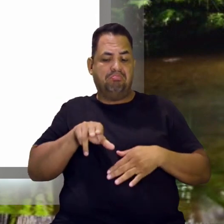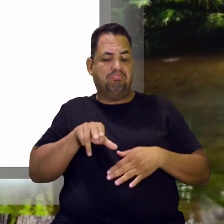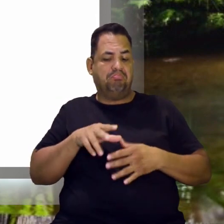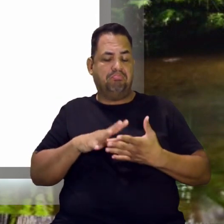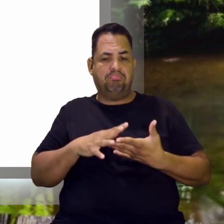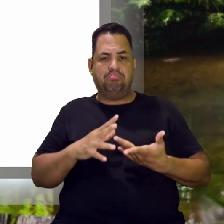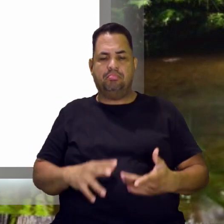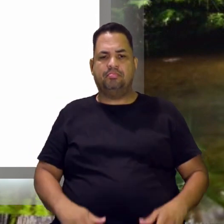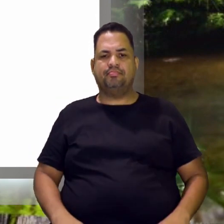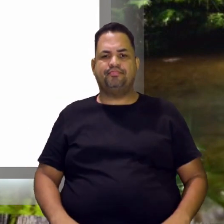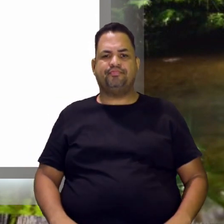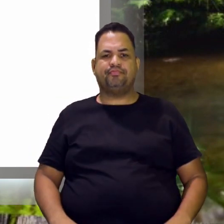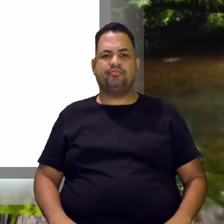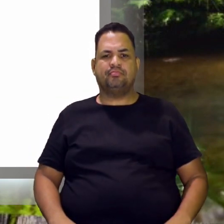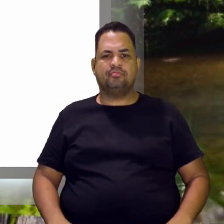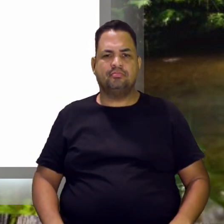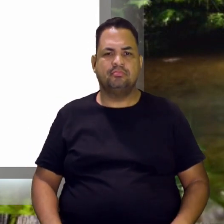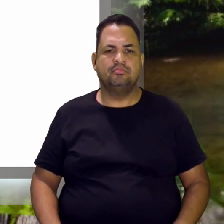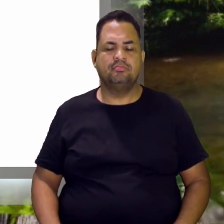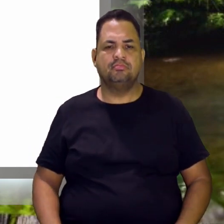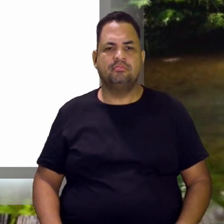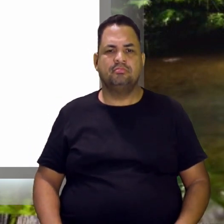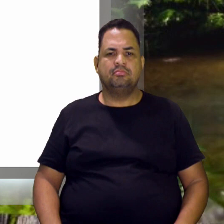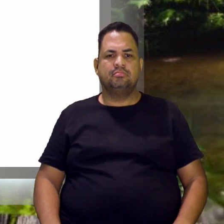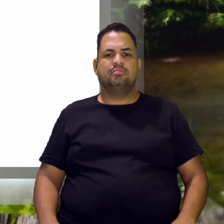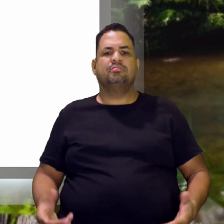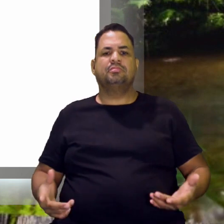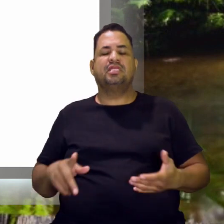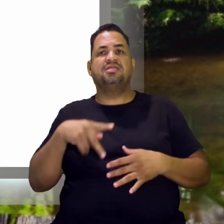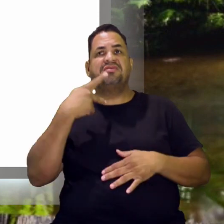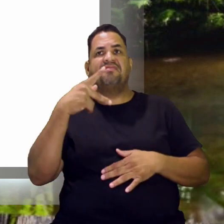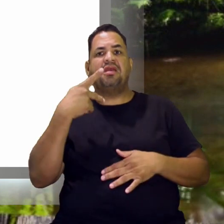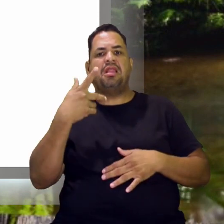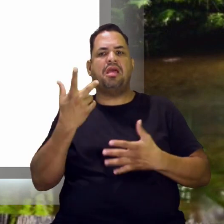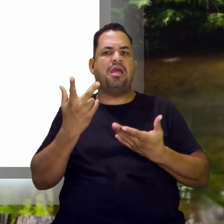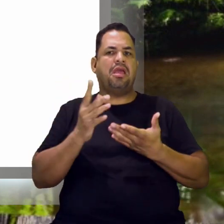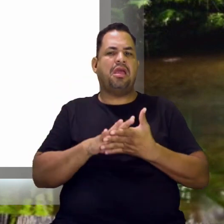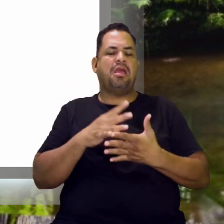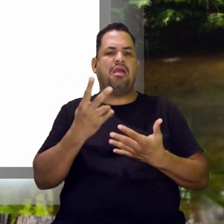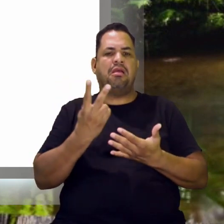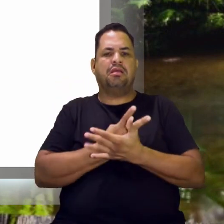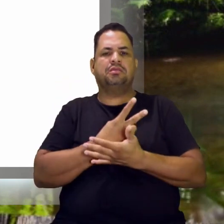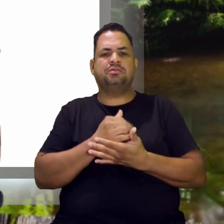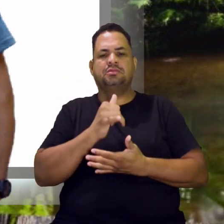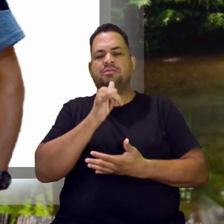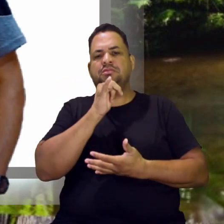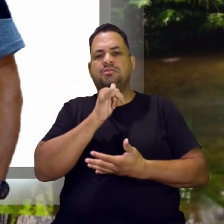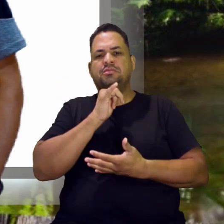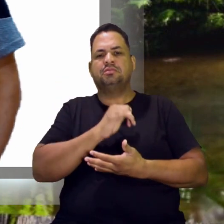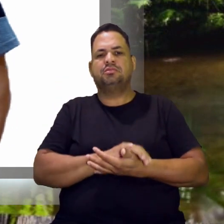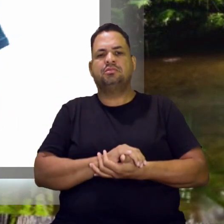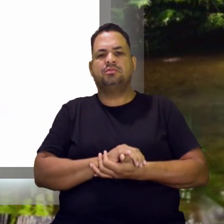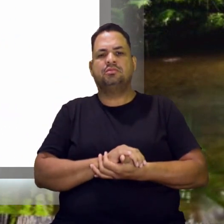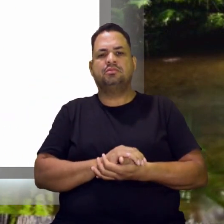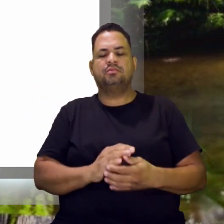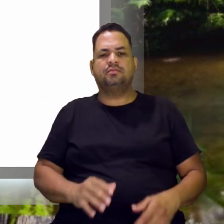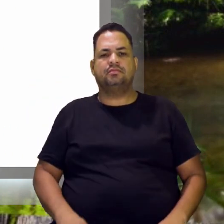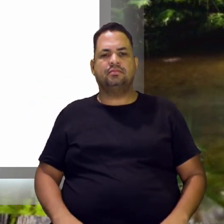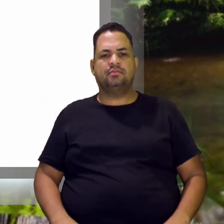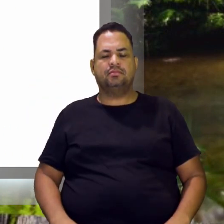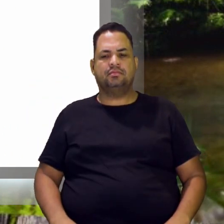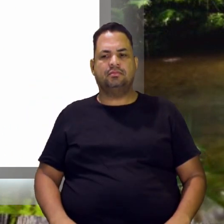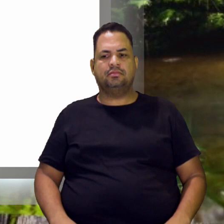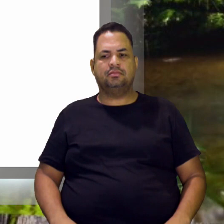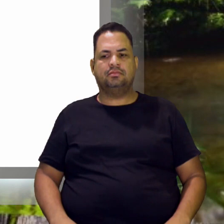nicho ecológico de uma forma muito errada, né? Por exemplo, tem gente que fala assim: ah,